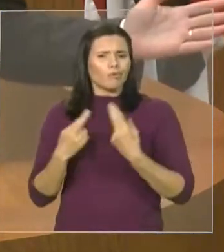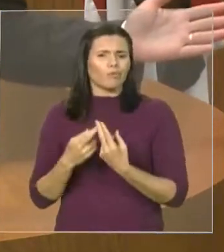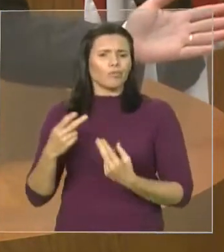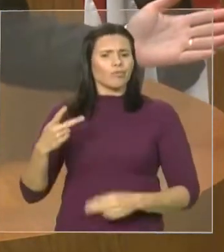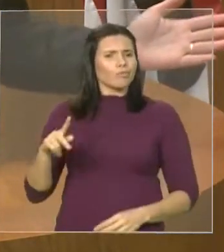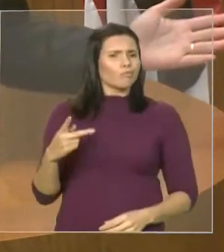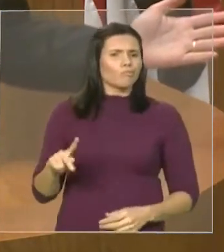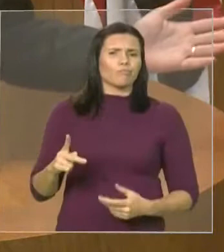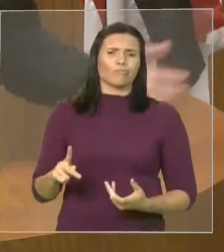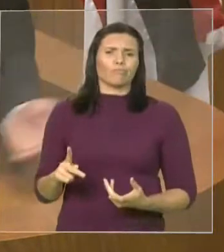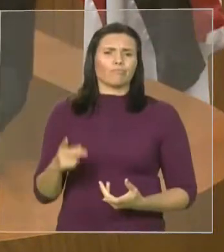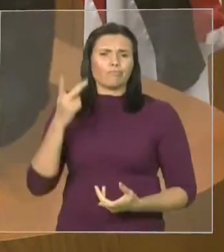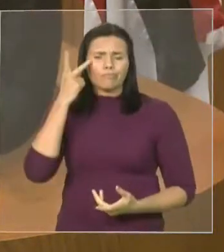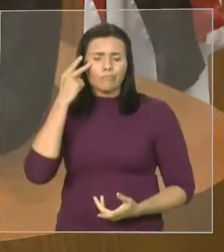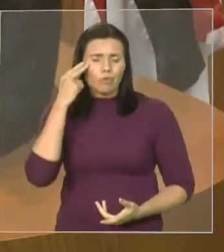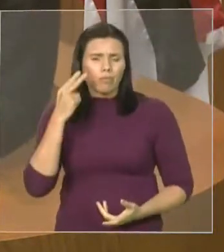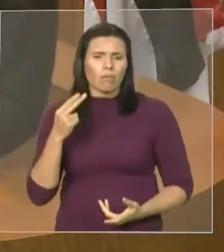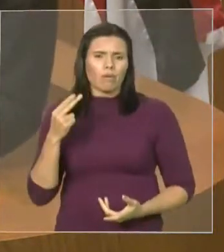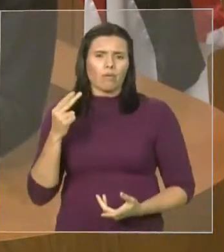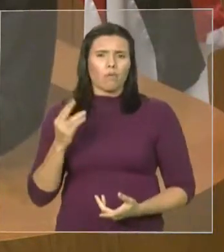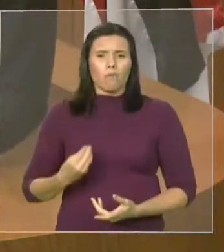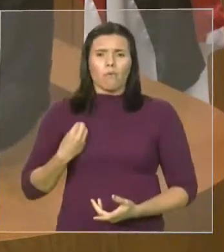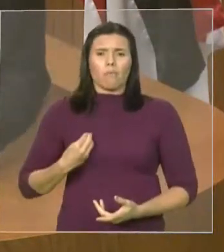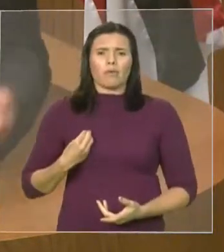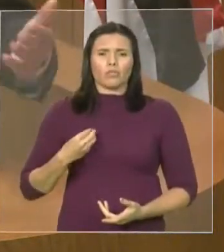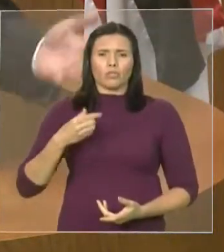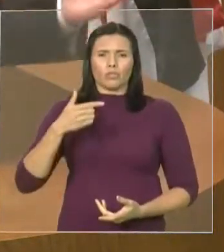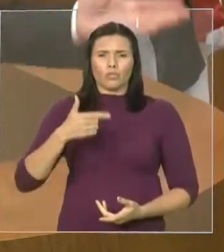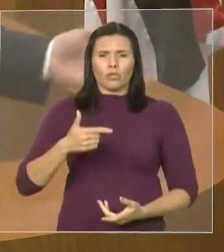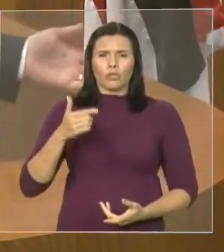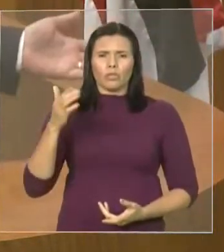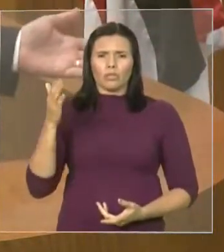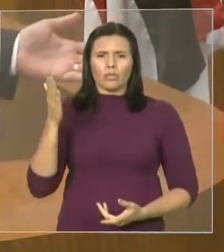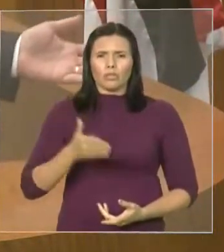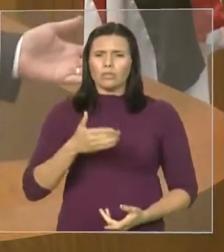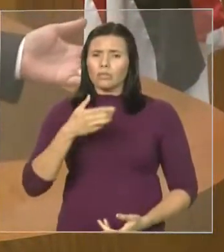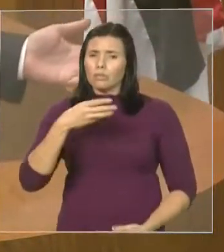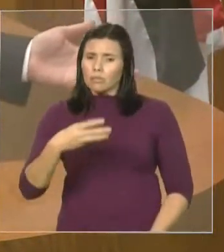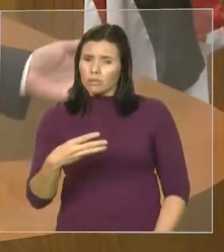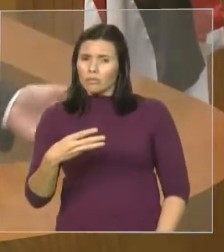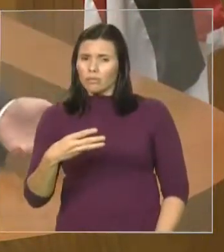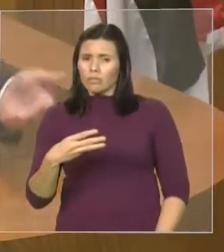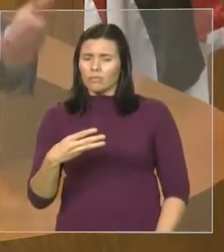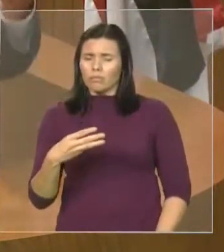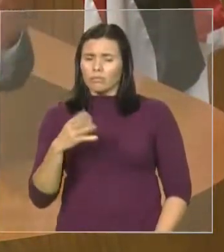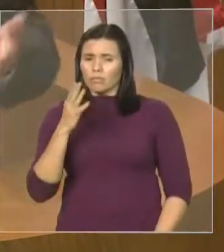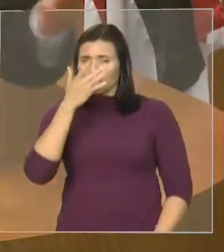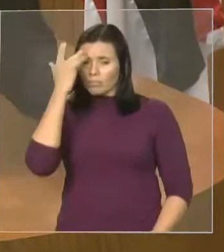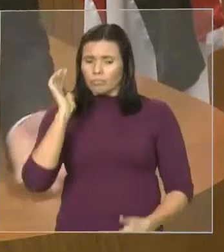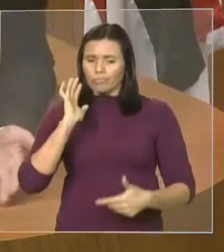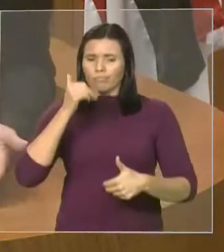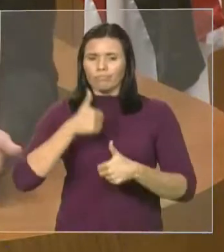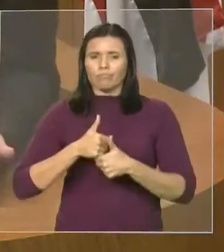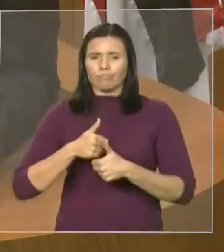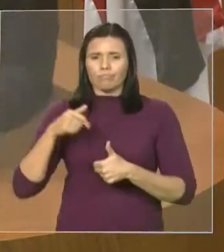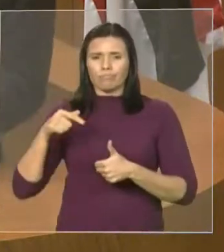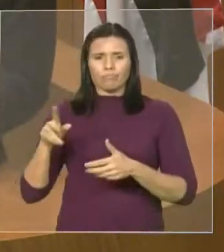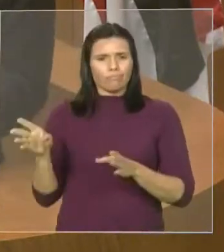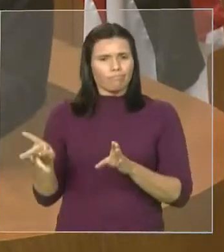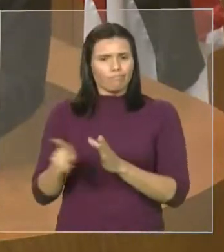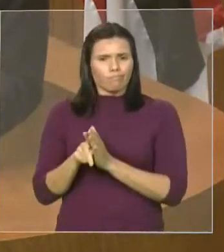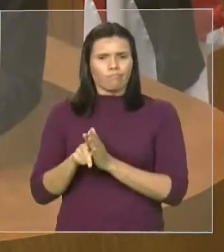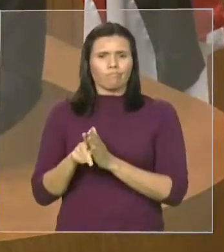acontece em qualquer conselho. Então eu pergunto, senhor presidente, que mal teve? Que prejuízo teve ao governo?